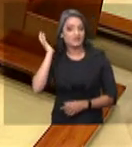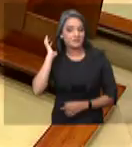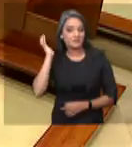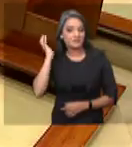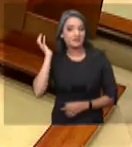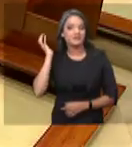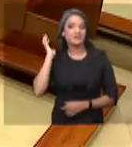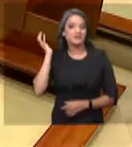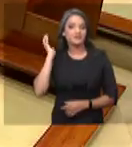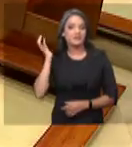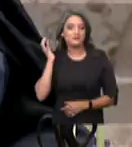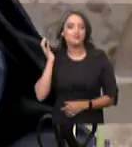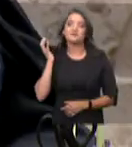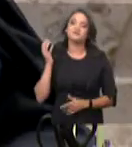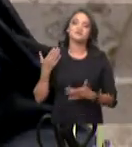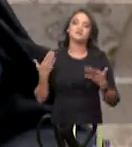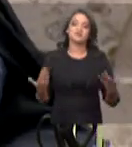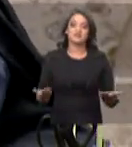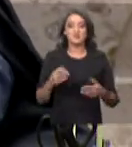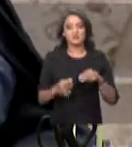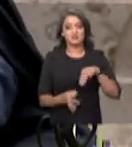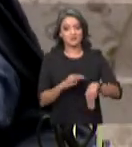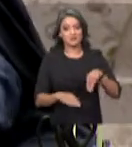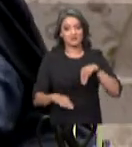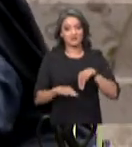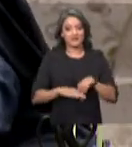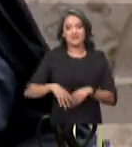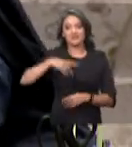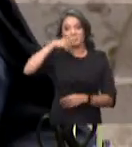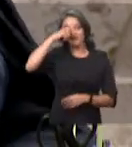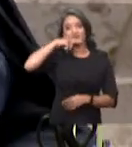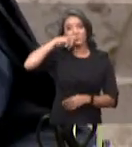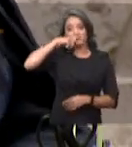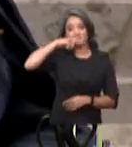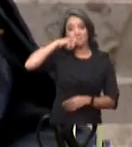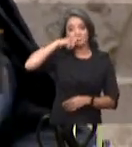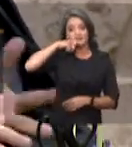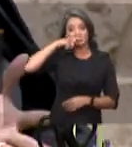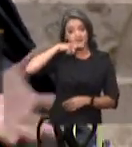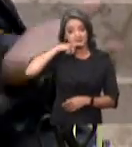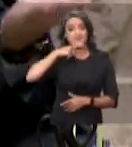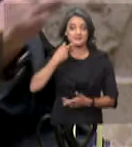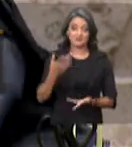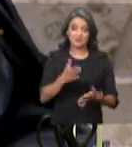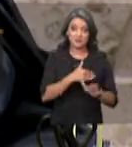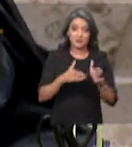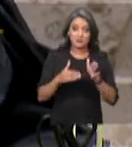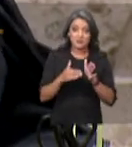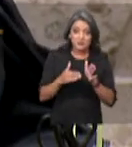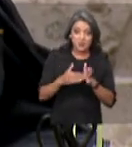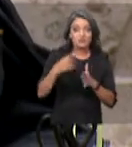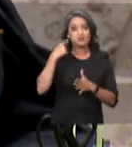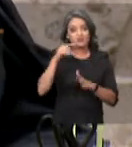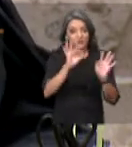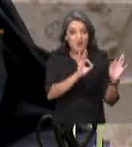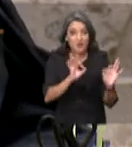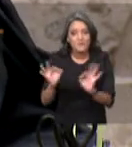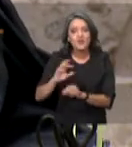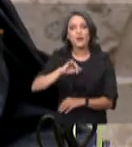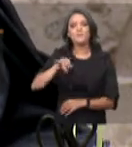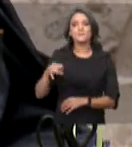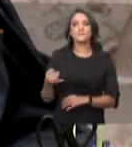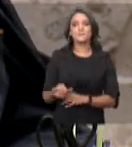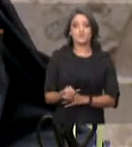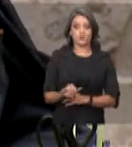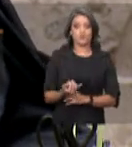ministros presentes senhores advogados e todos nos acompanham a sessão excelentíssimo Ministro representante